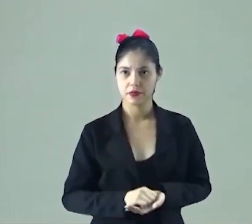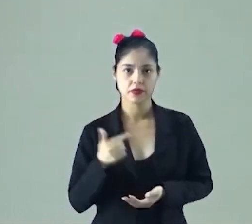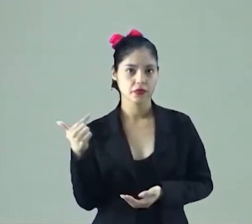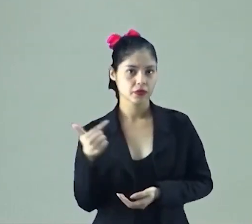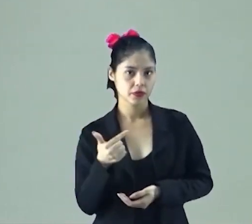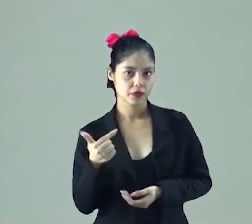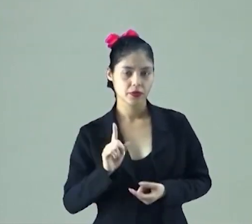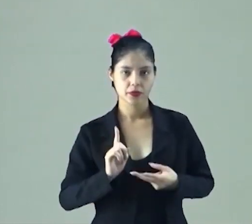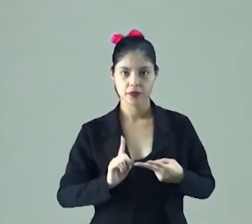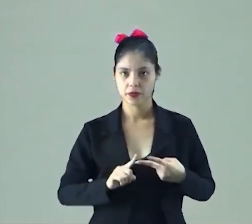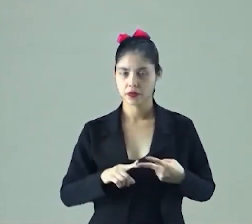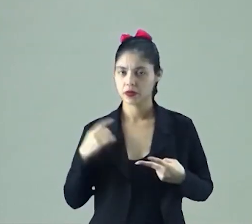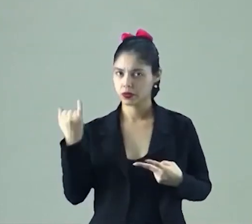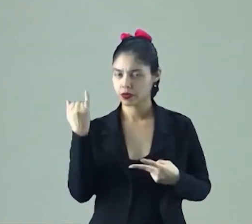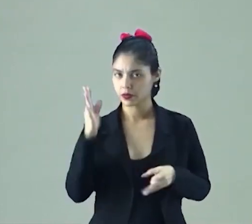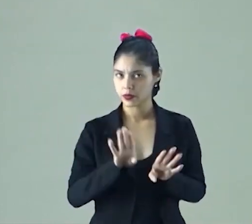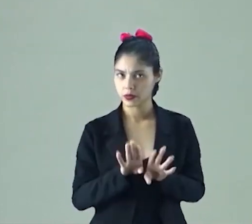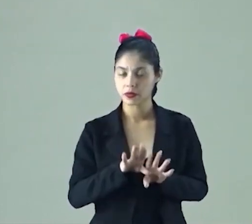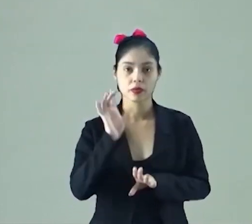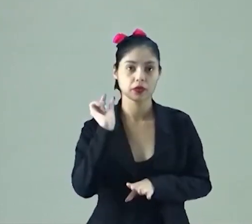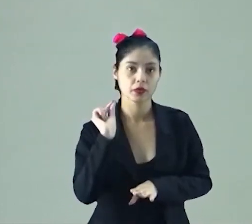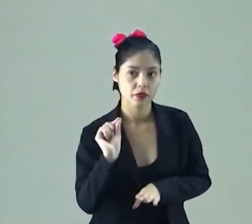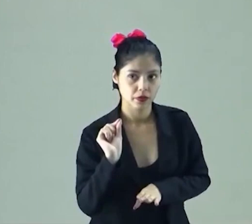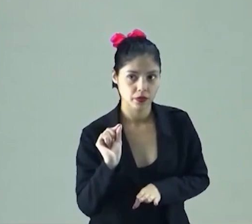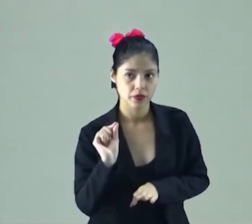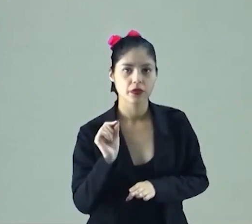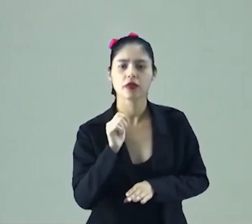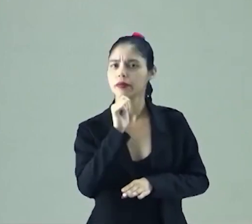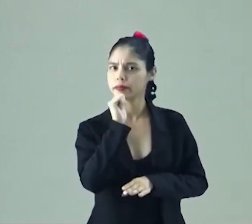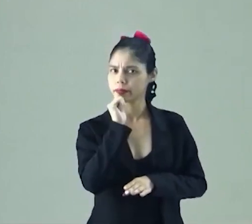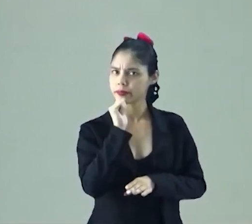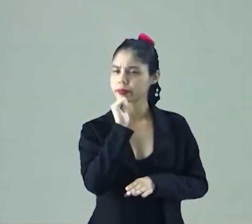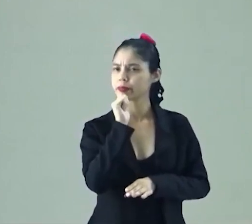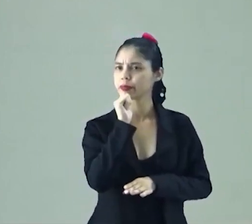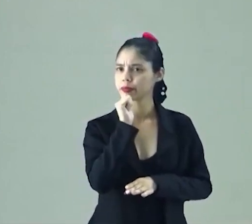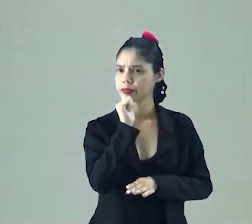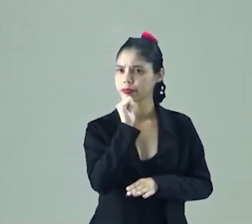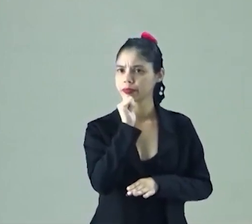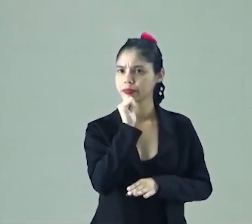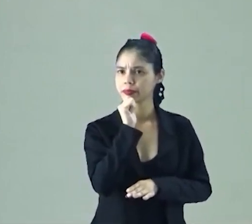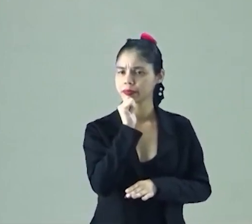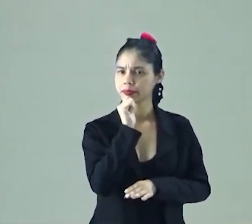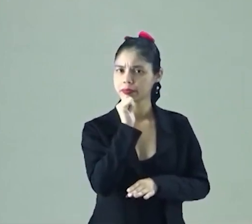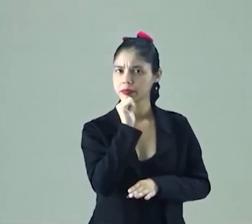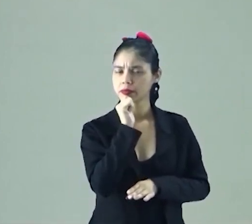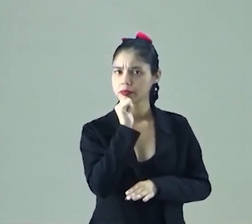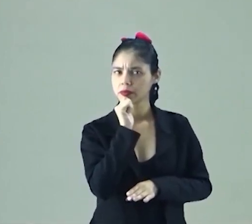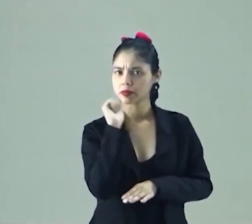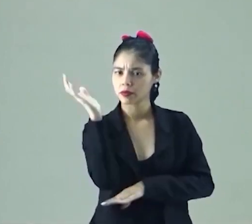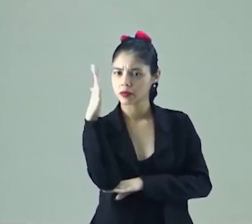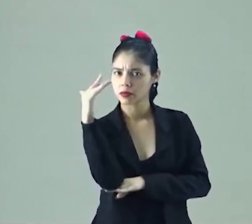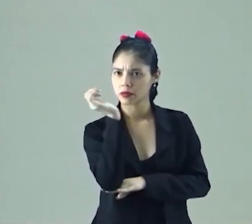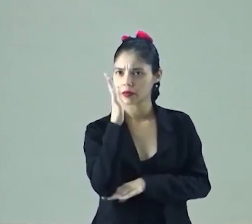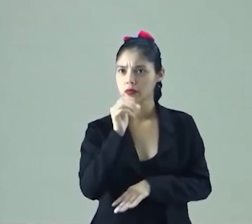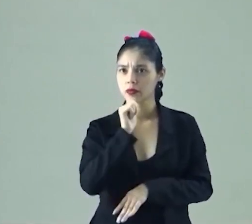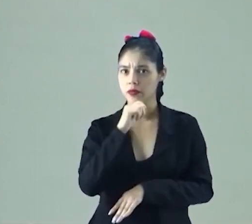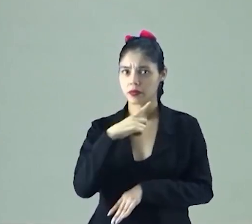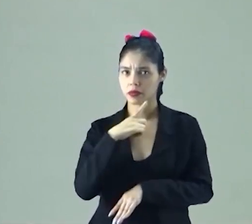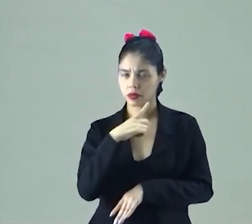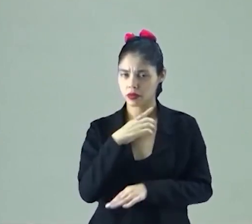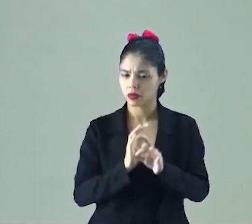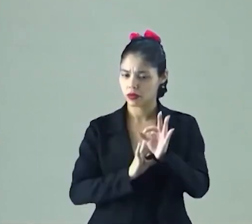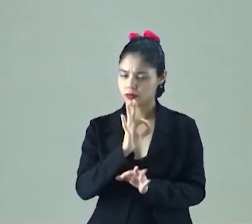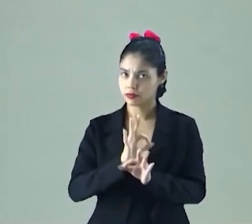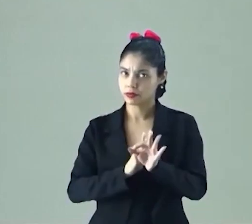o segundo ponto, muito importante, é o seguinte, porque apesar da alga ser eucariótica, ela ter um